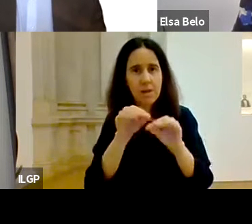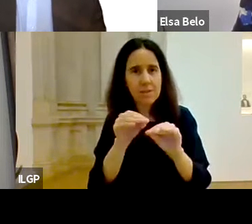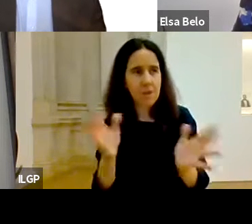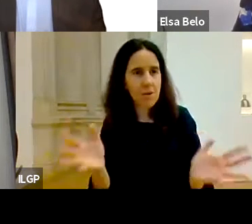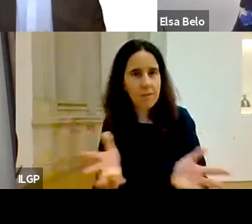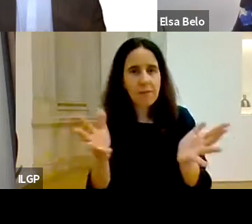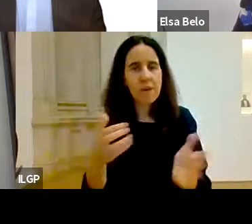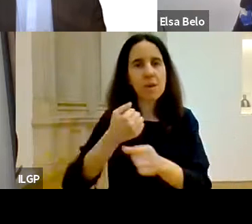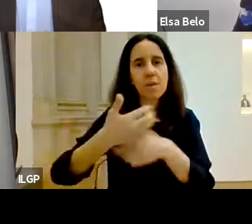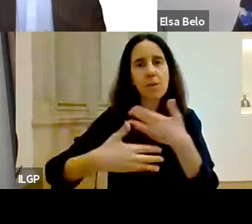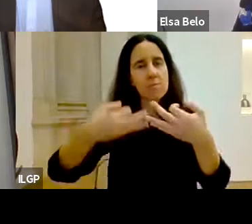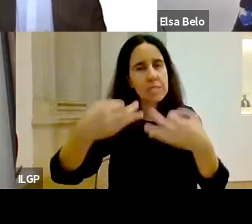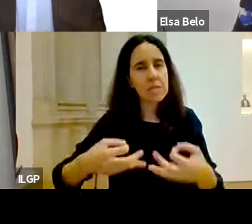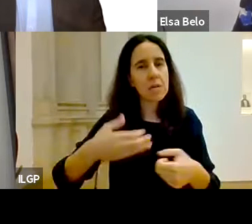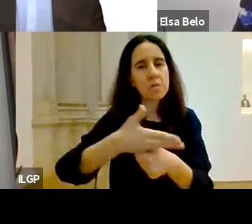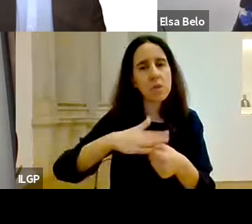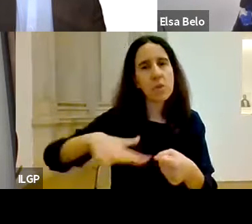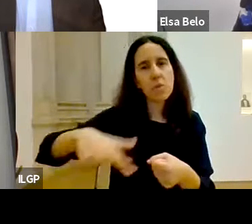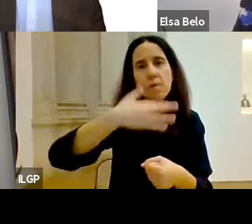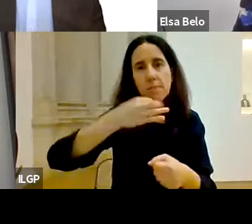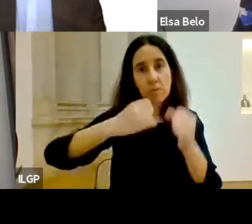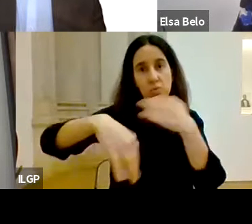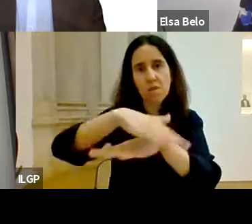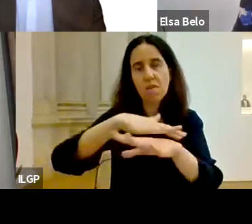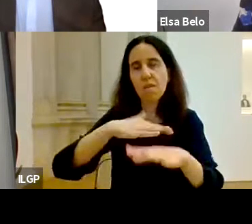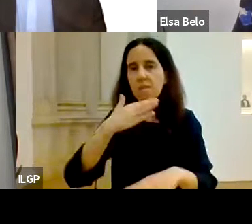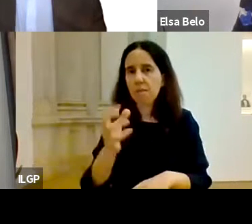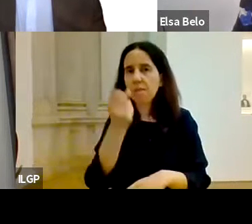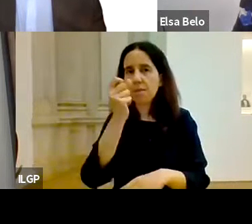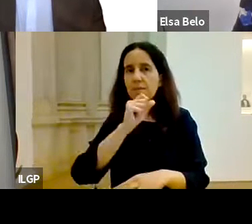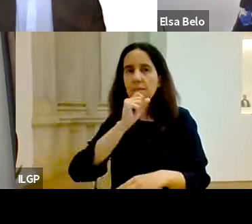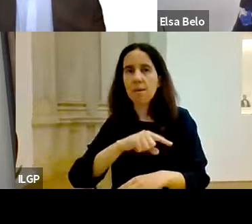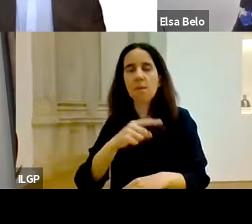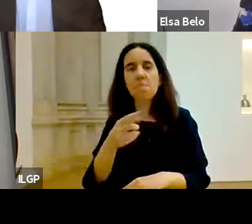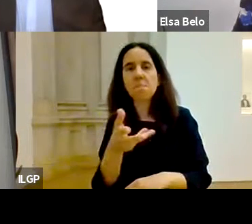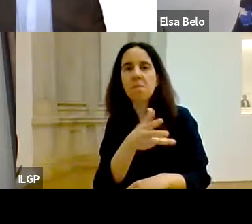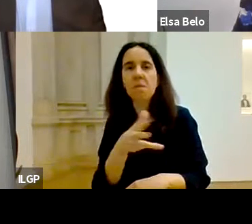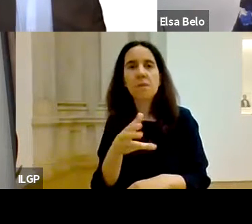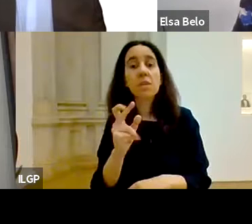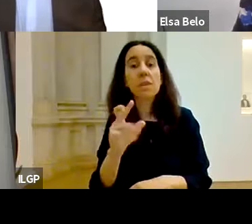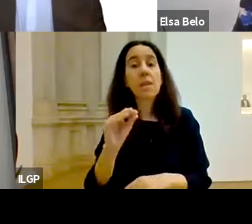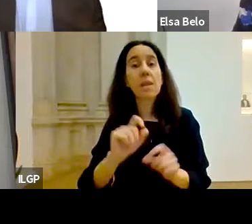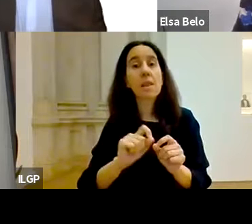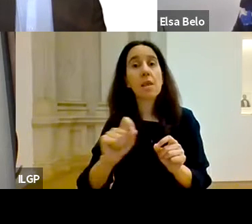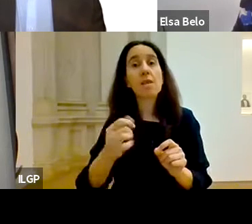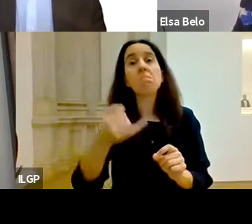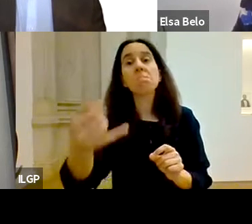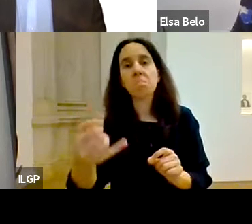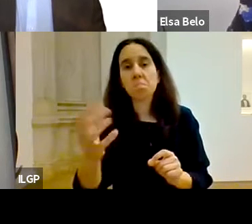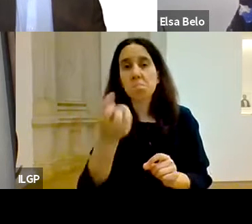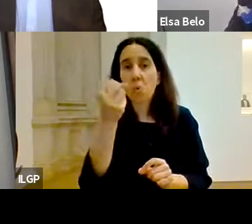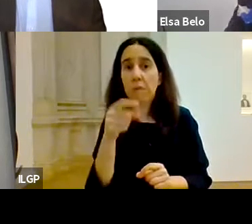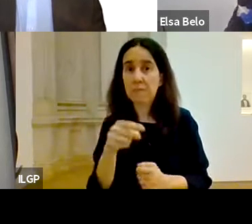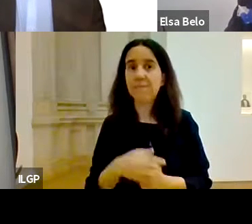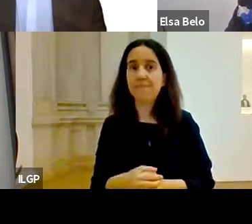trabalhar seriamente em todos os setores da sociedade, vamos conseguir, talvez na próxima década, lá chegar.